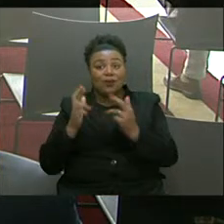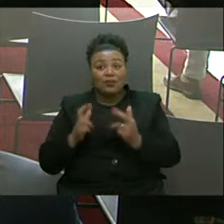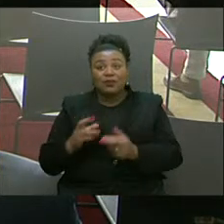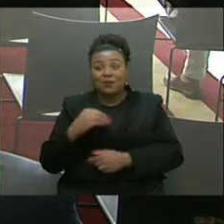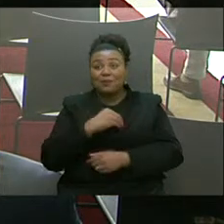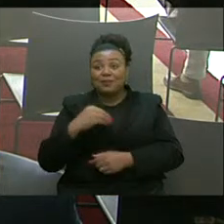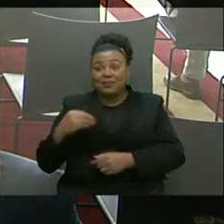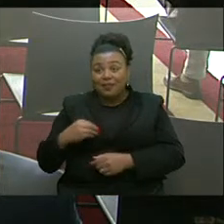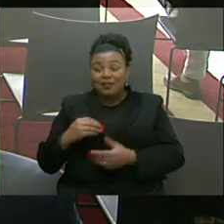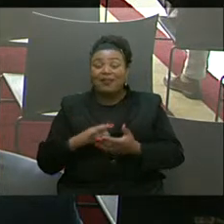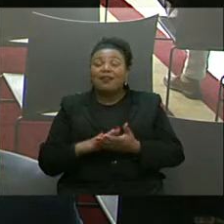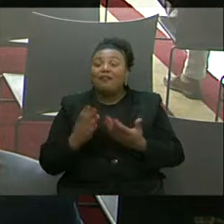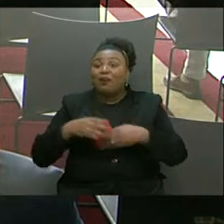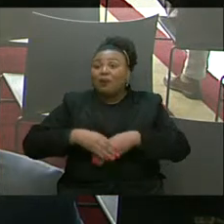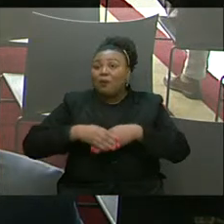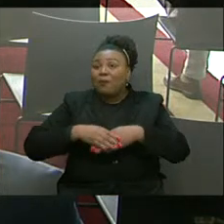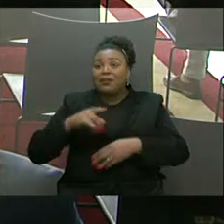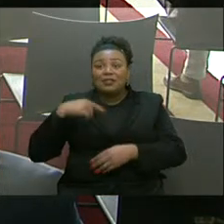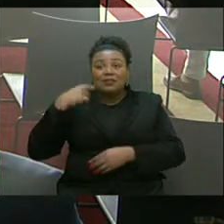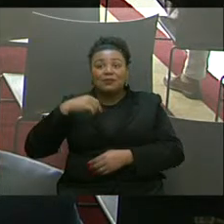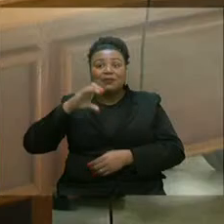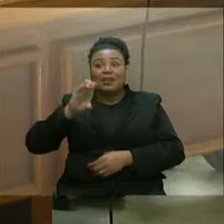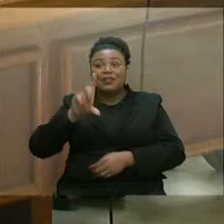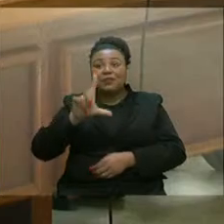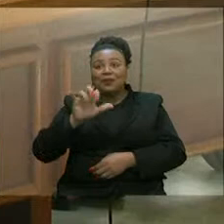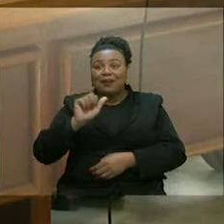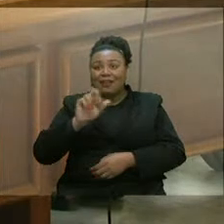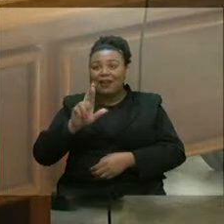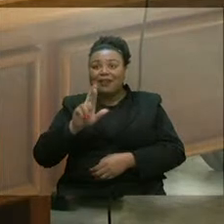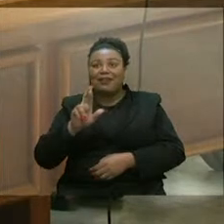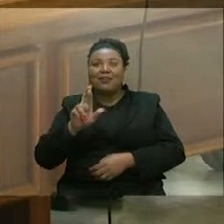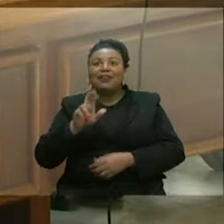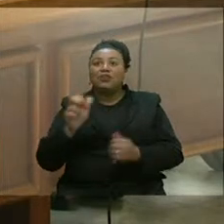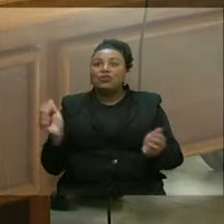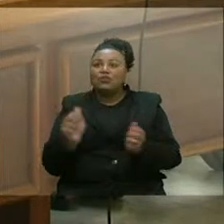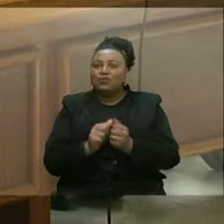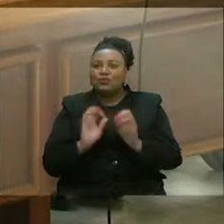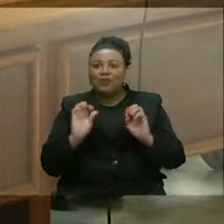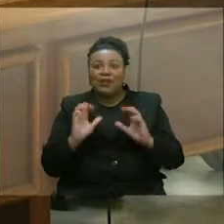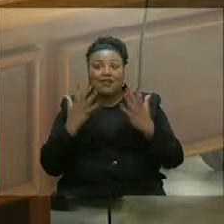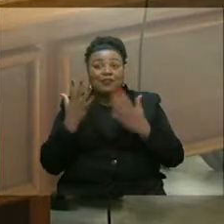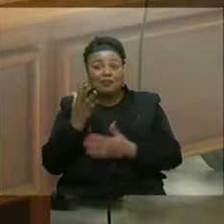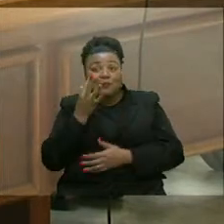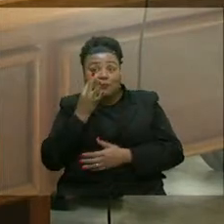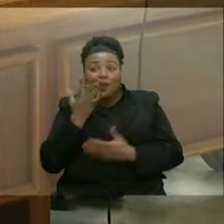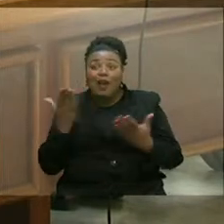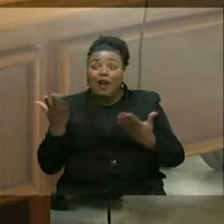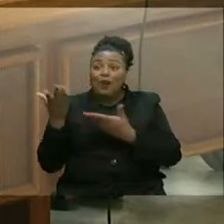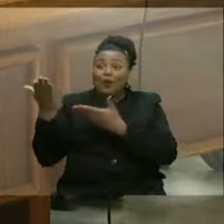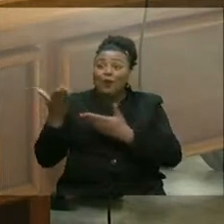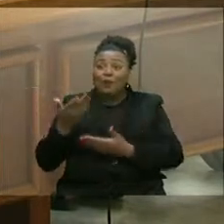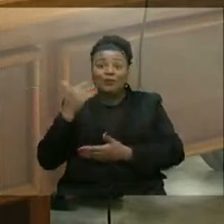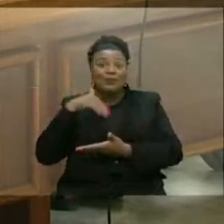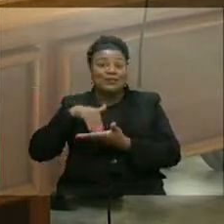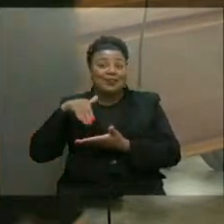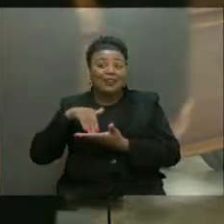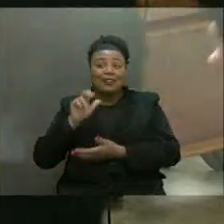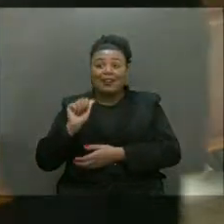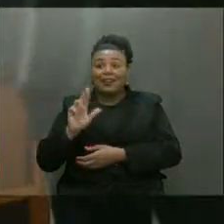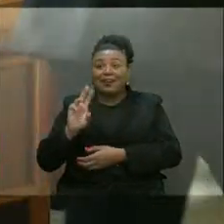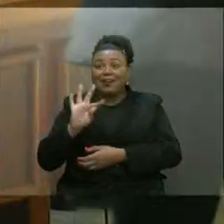Medicina. Saudar a presença do deputado Clair Kuhn, que se soma ao nosso evento presencialmente. Passo a palavra à secretária Arita